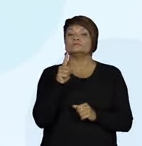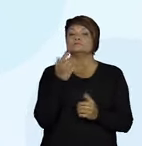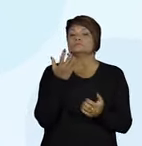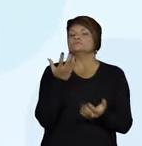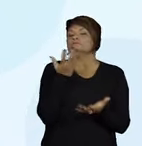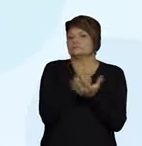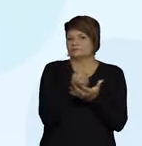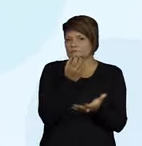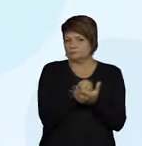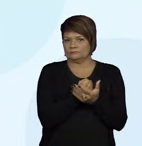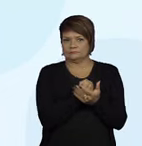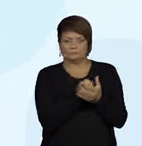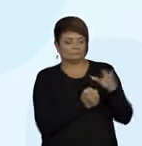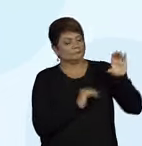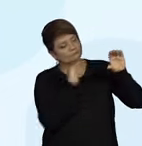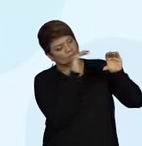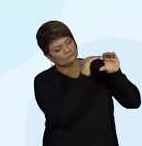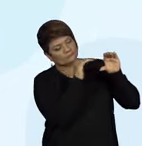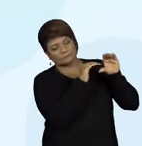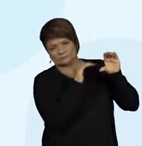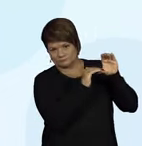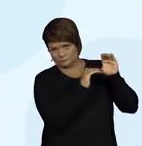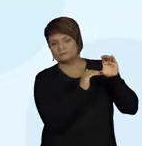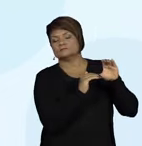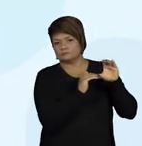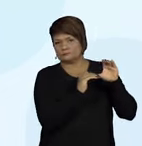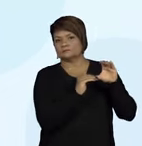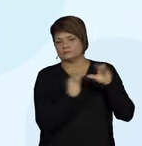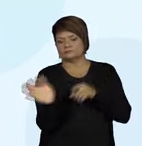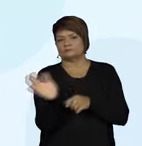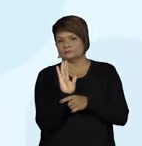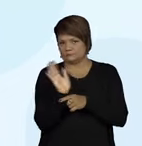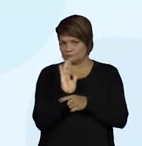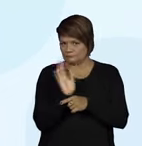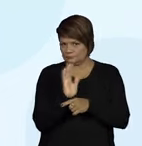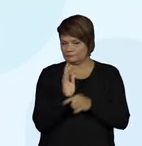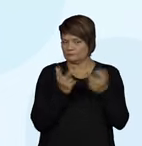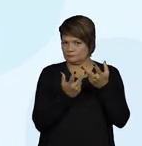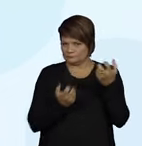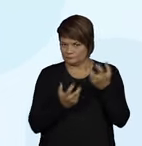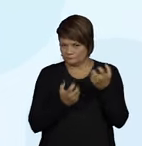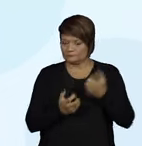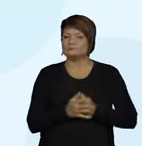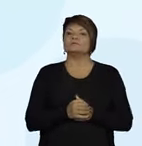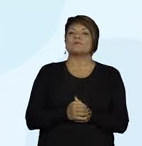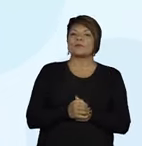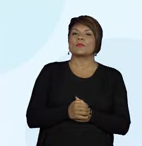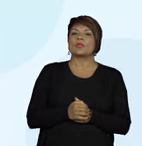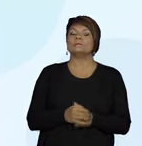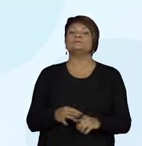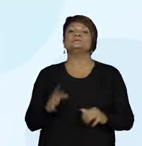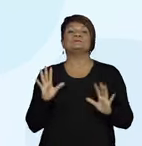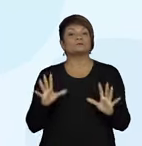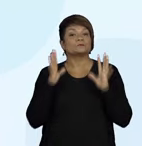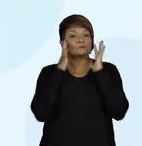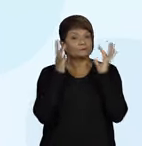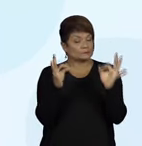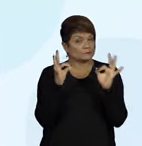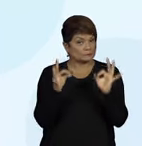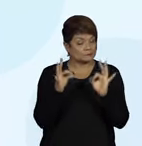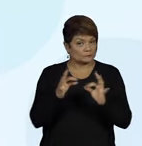gravada disponível lá no repositório de vídeos do aplicativo e toda atenção, porque